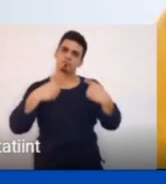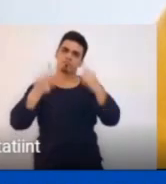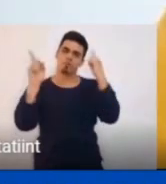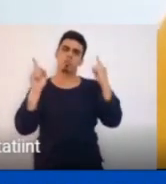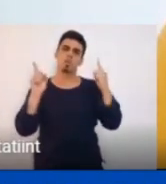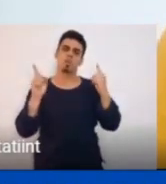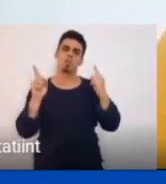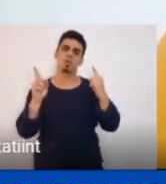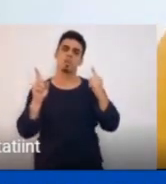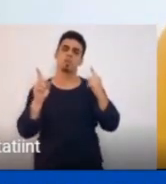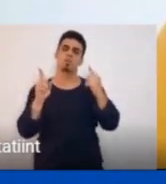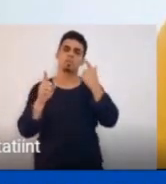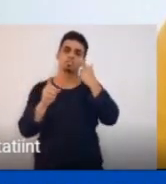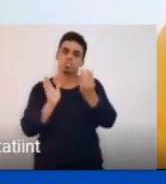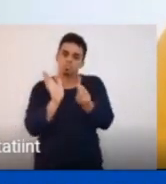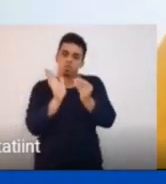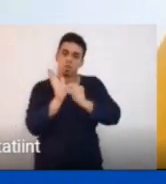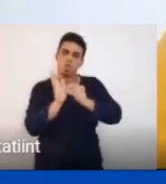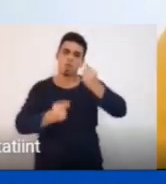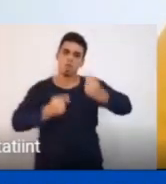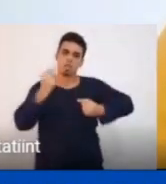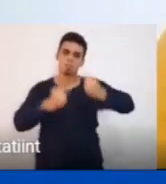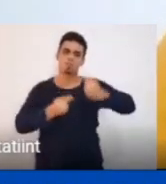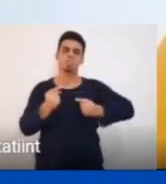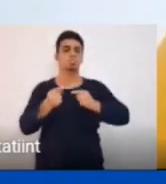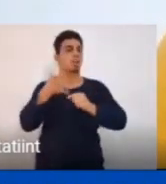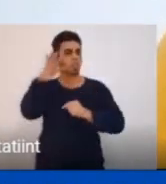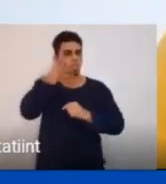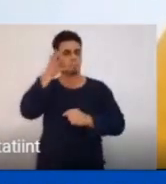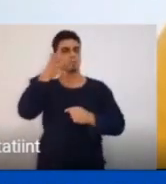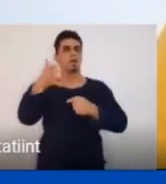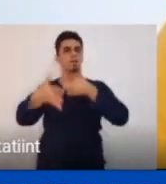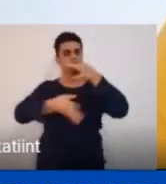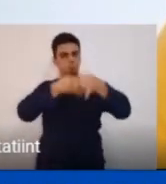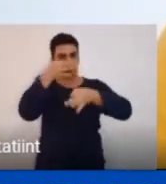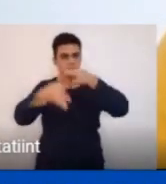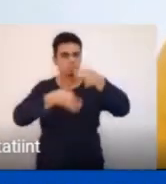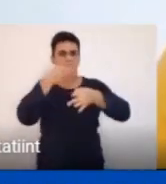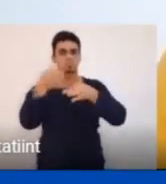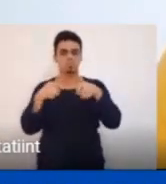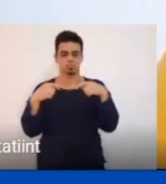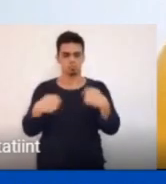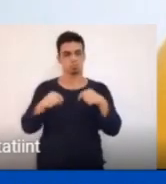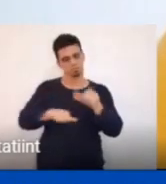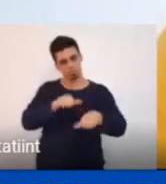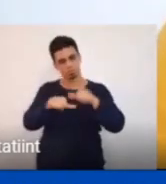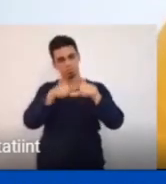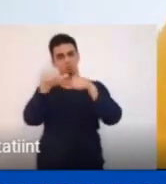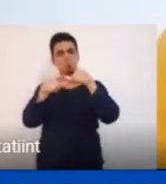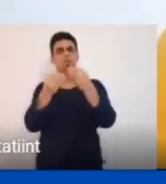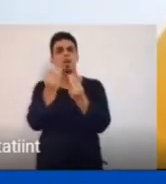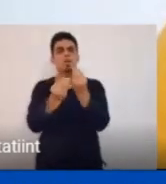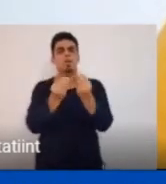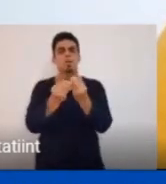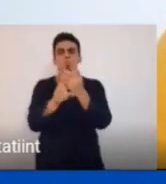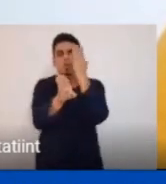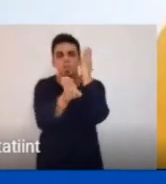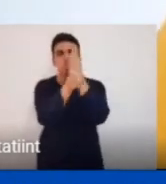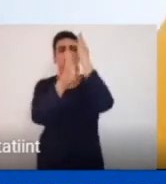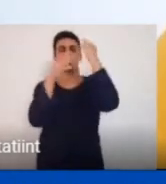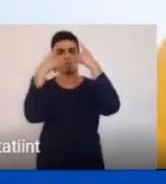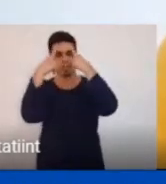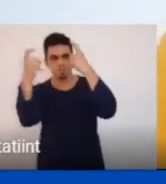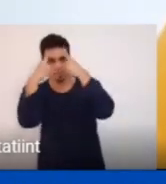política de drogas pensar a partir de uma perspectiva negra, é conseguir identificar essas violências e, ao mesmo tempo, identificar as nossas